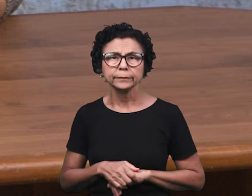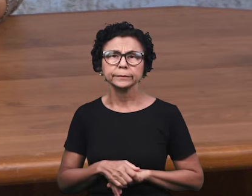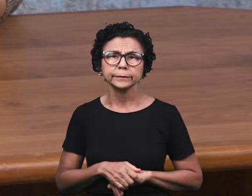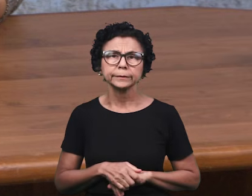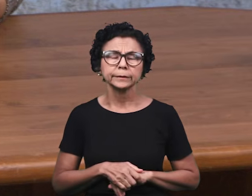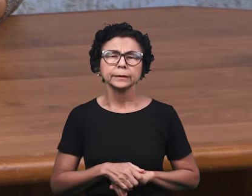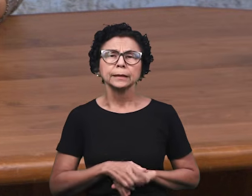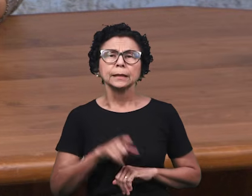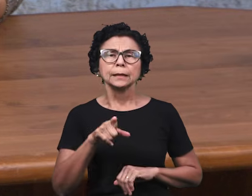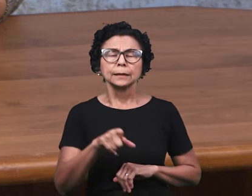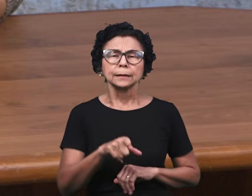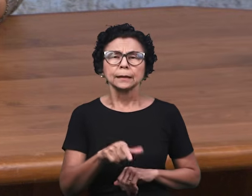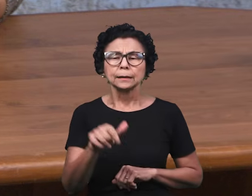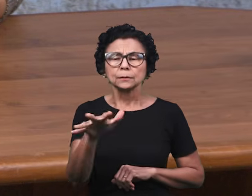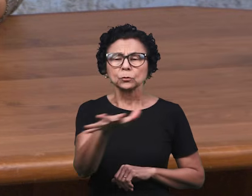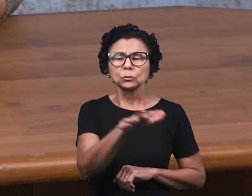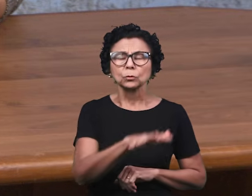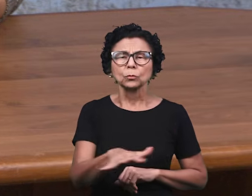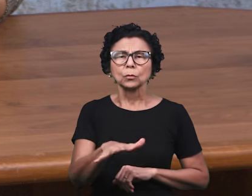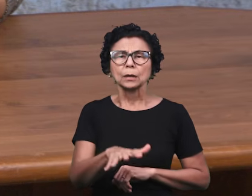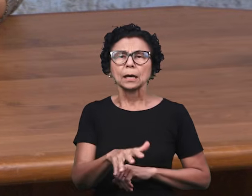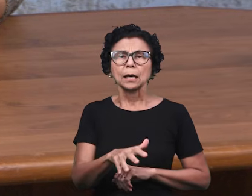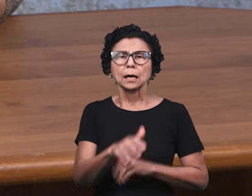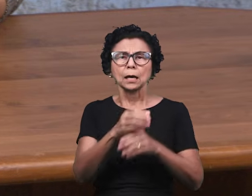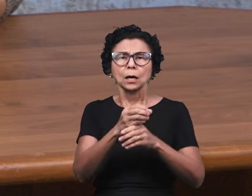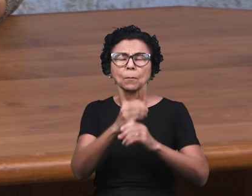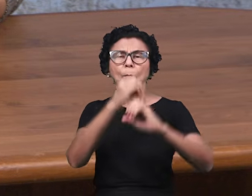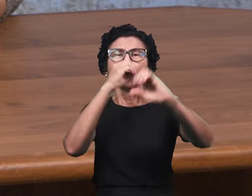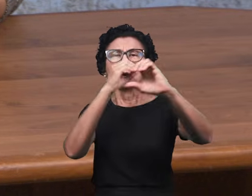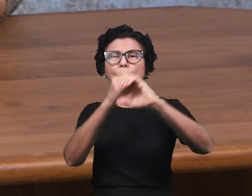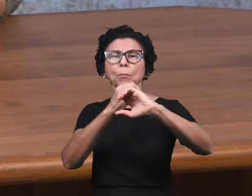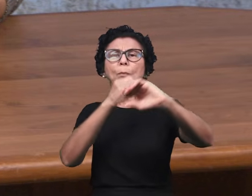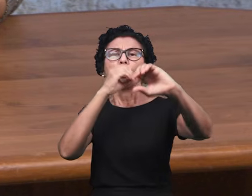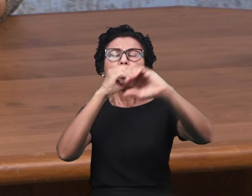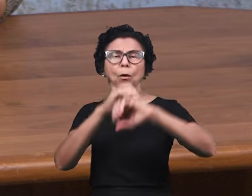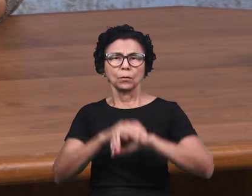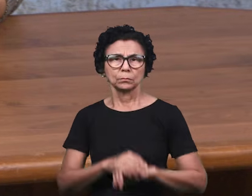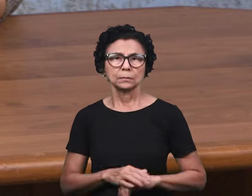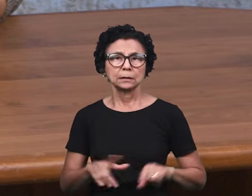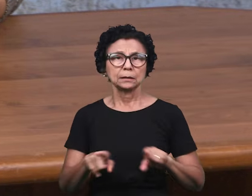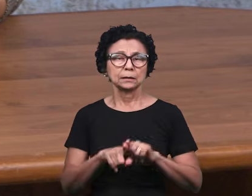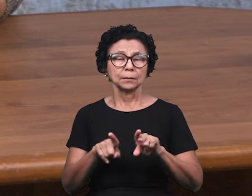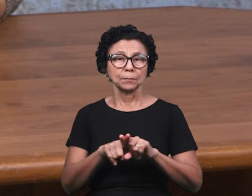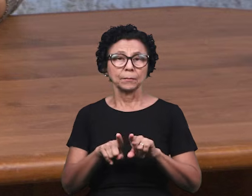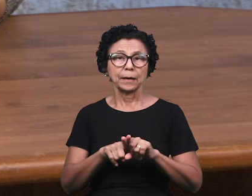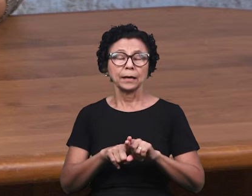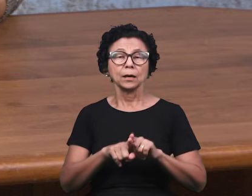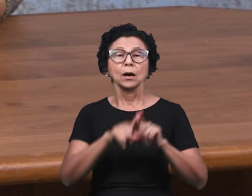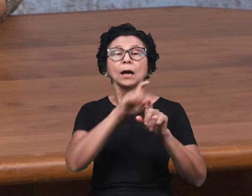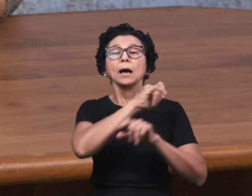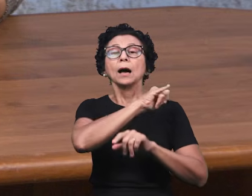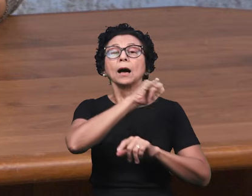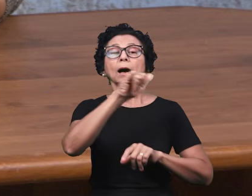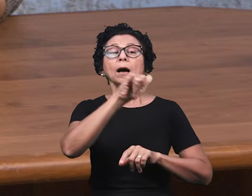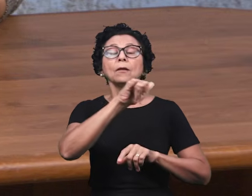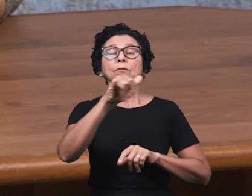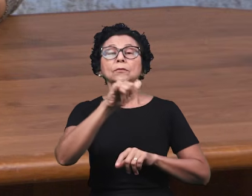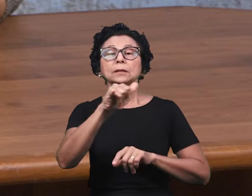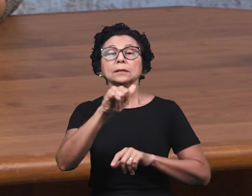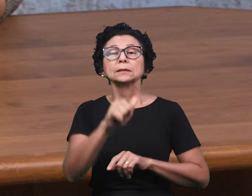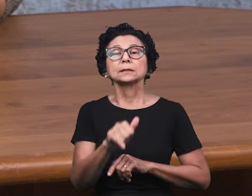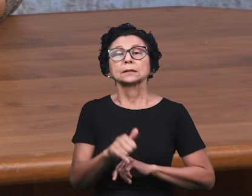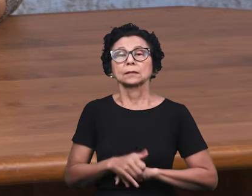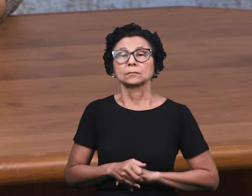buzina em Tecoa e levantai o facho sobre Bet-Aquerem, porque da banda do